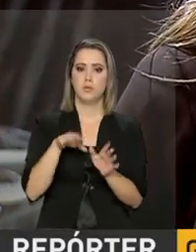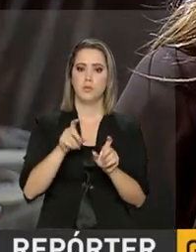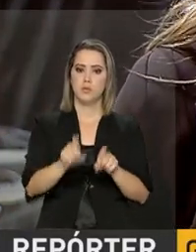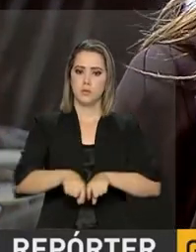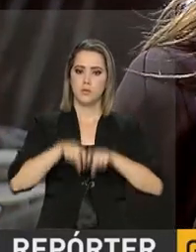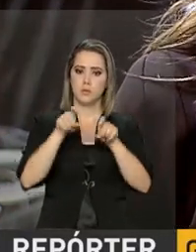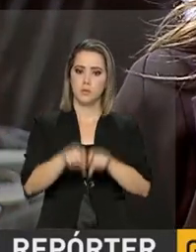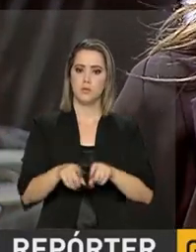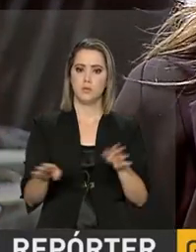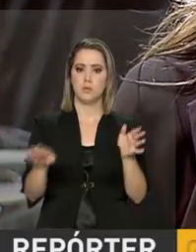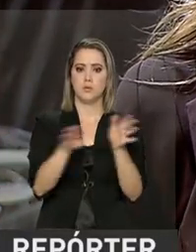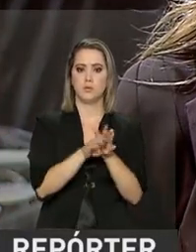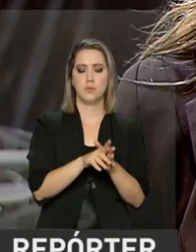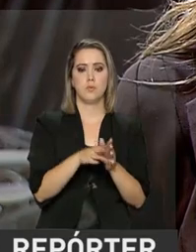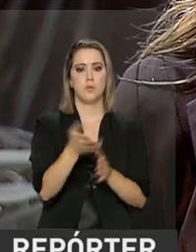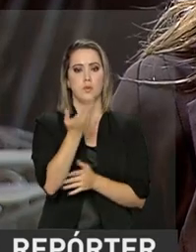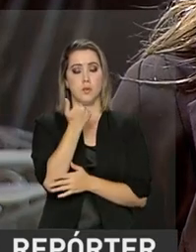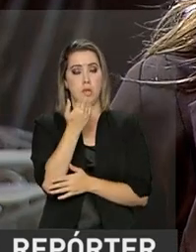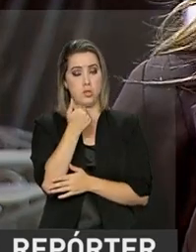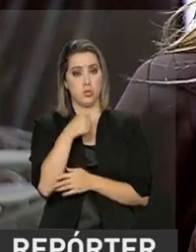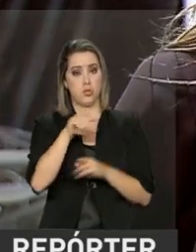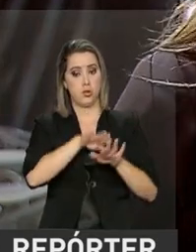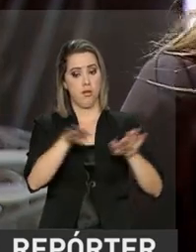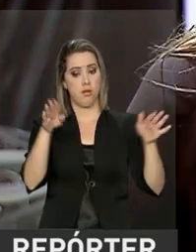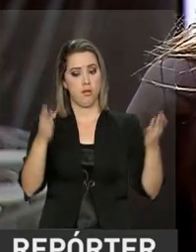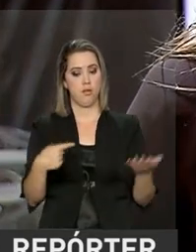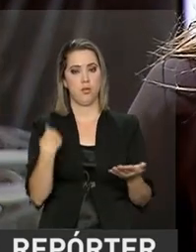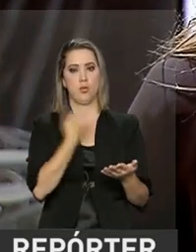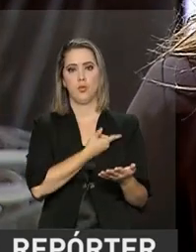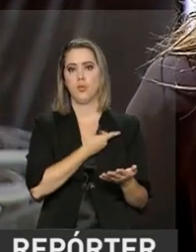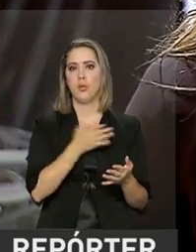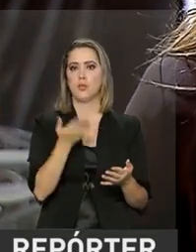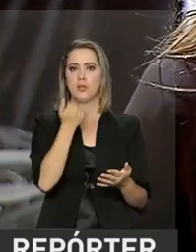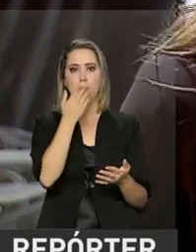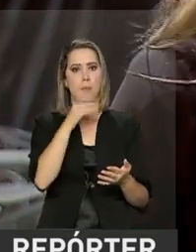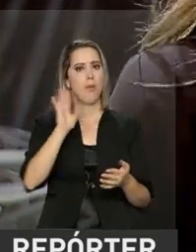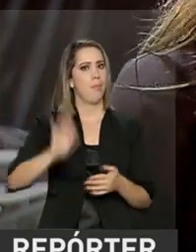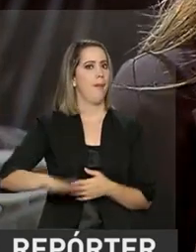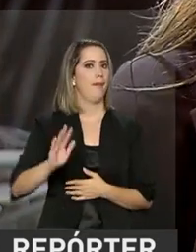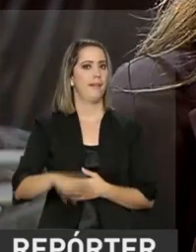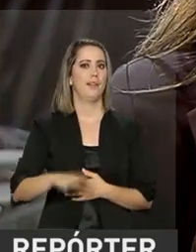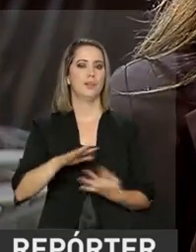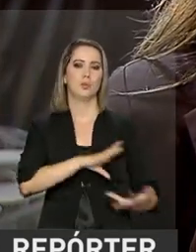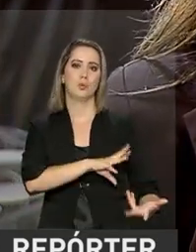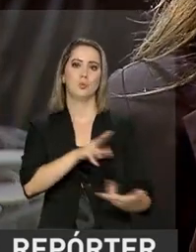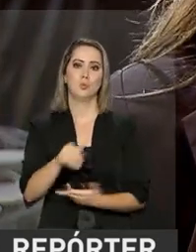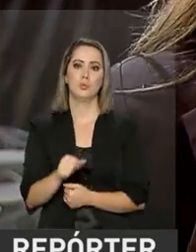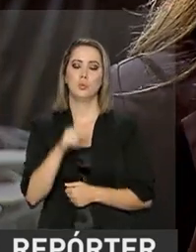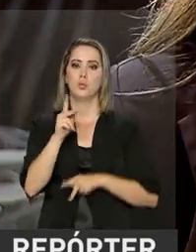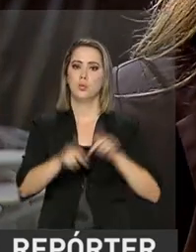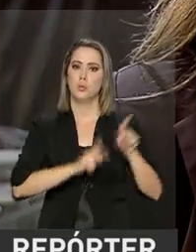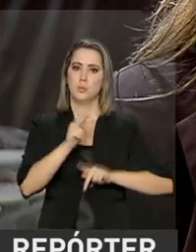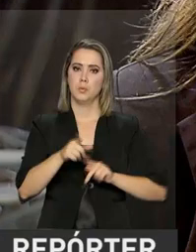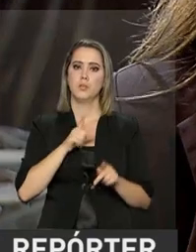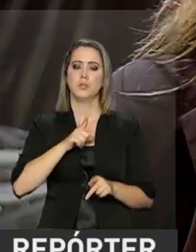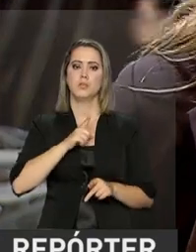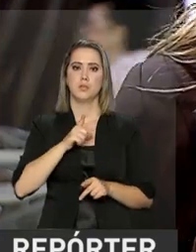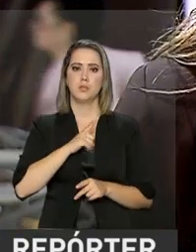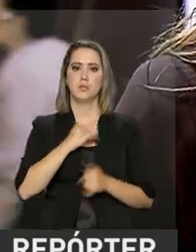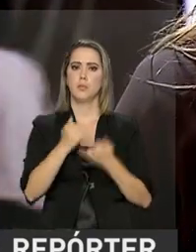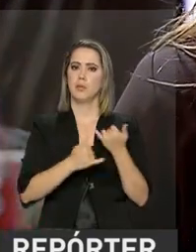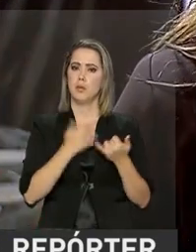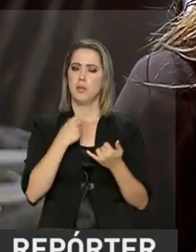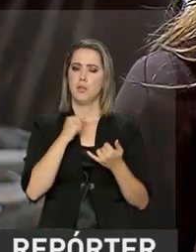brasileiros. Temos hoje uma das cestas básicas mais baratas do mundo. Além disso, a população conta com uma